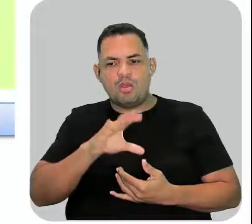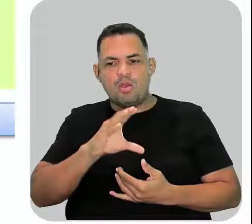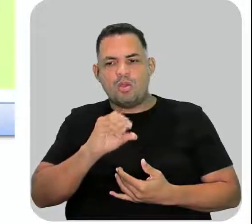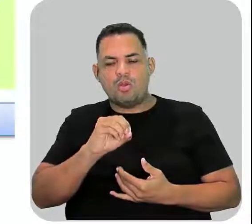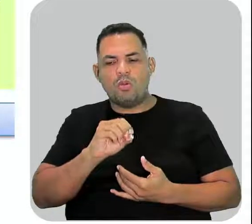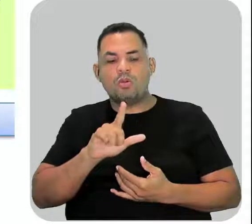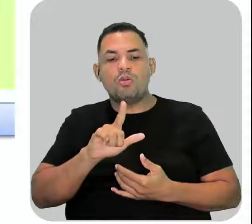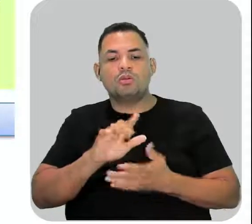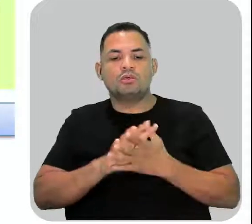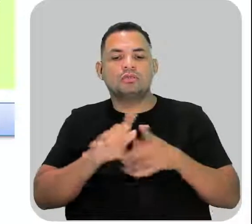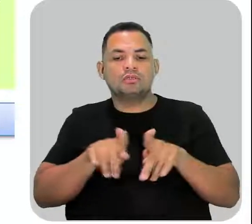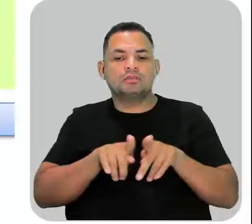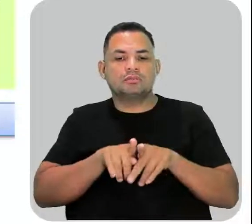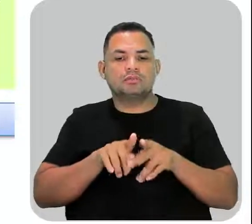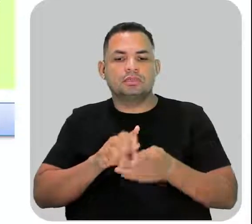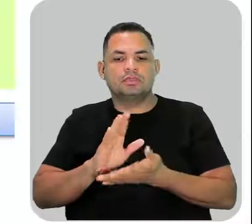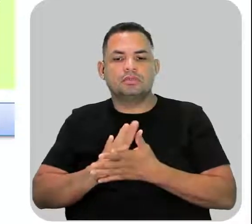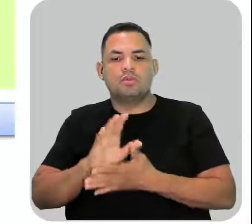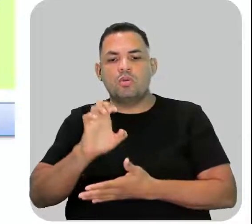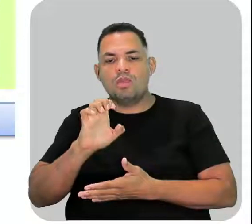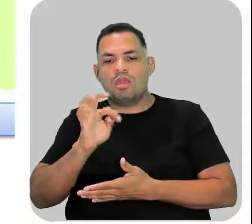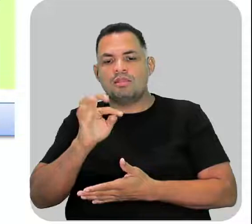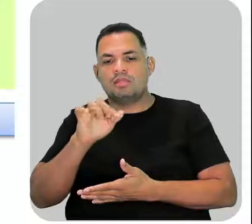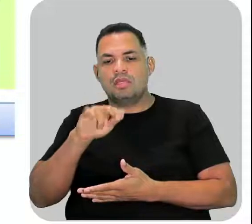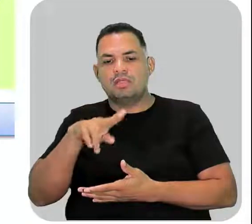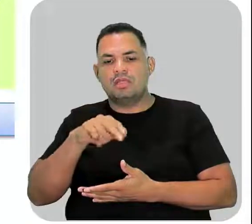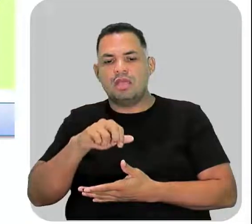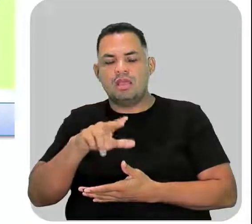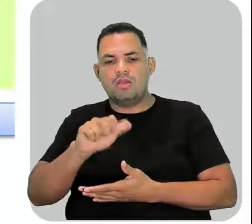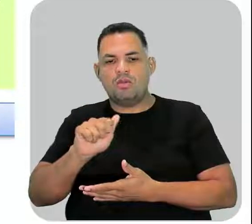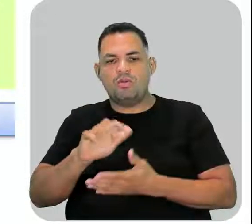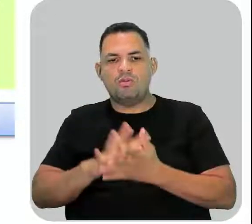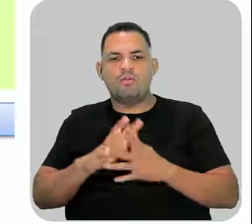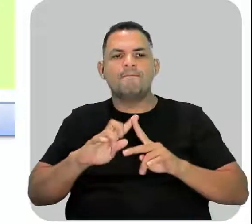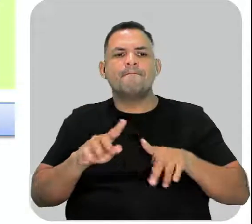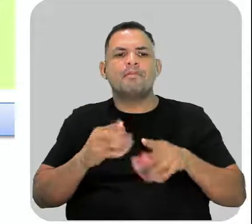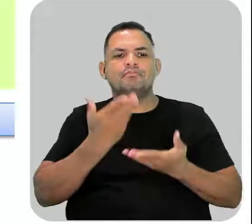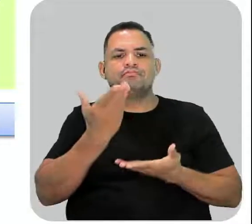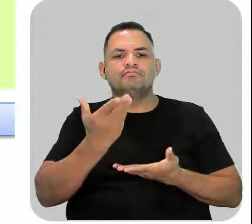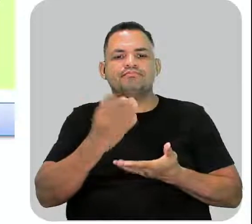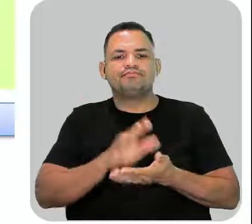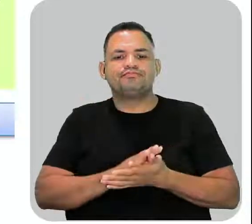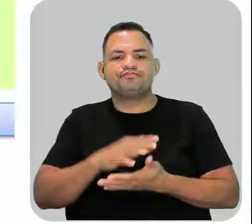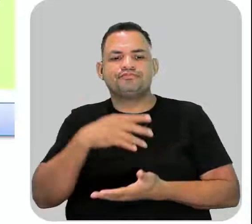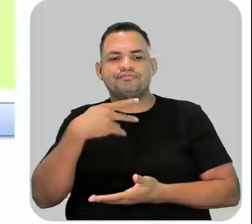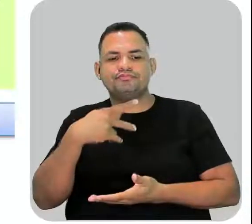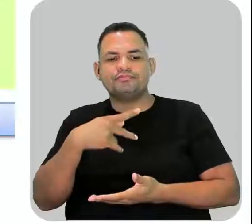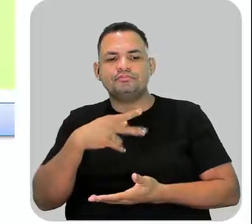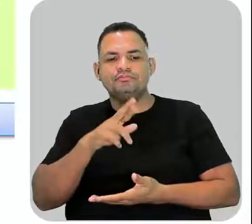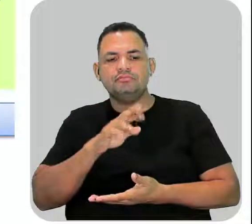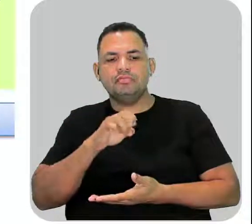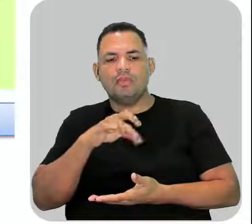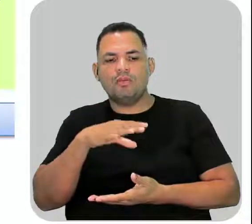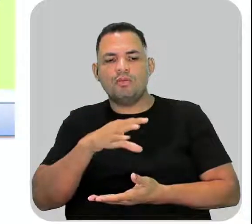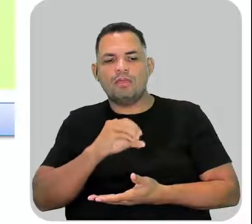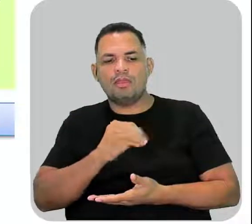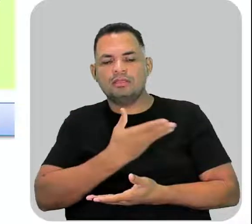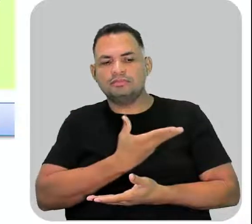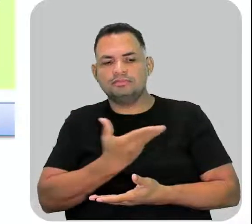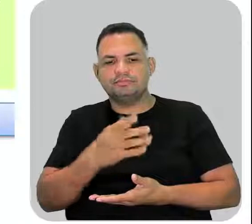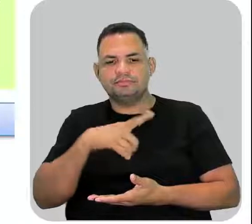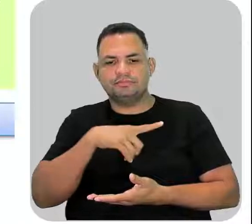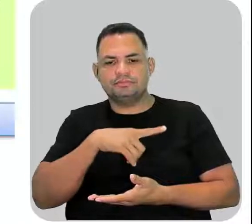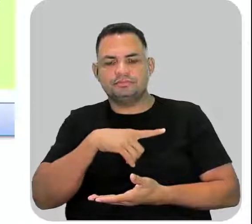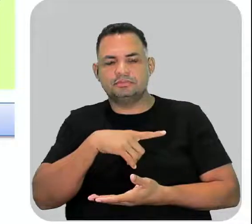um aldeído, que é o etanol, tá? Mas aqui, no propino, a gente faz o quê? A